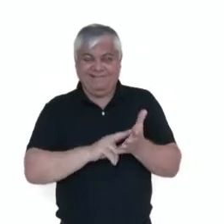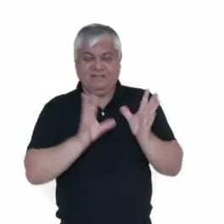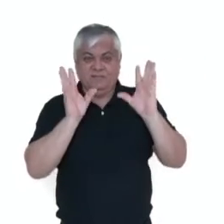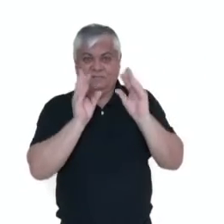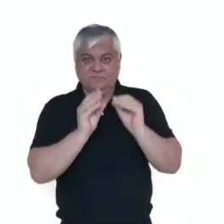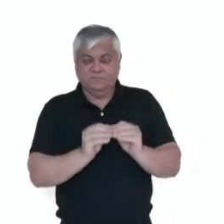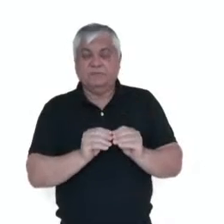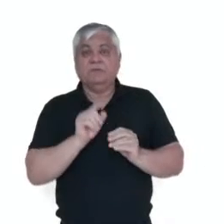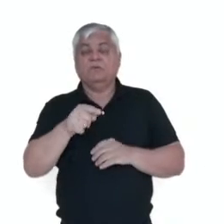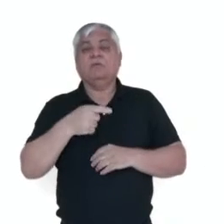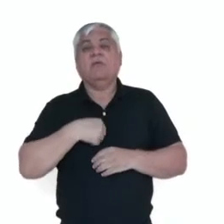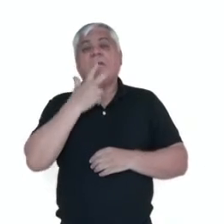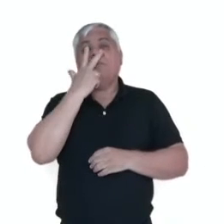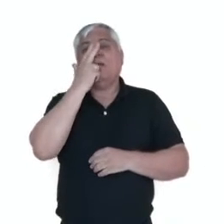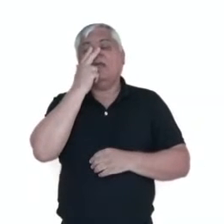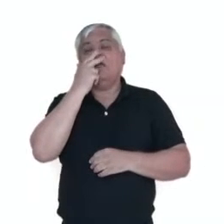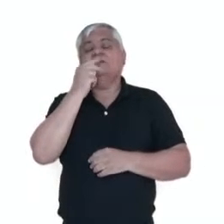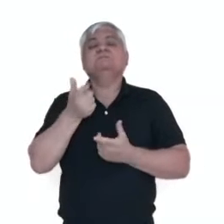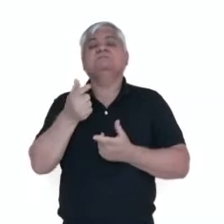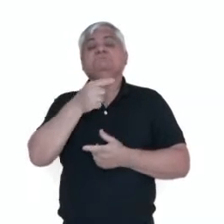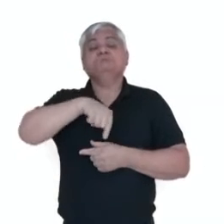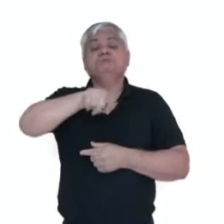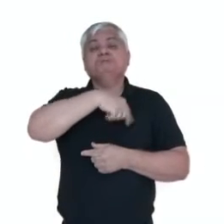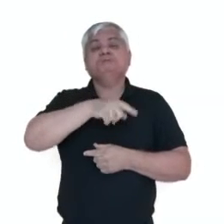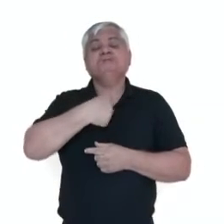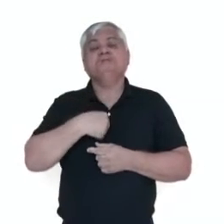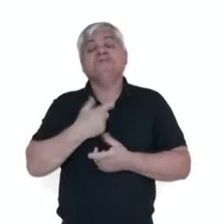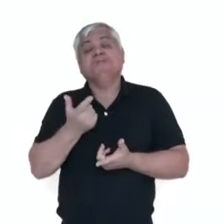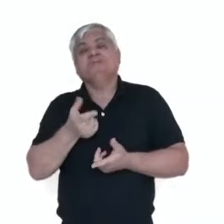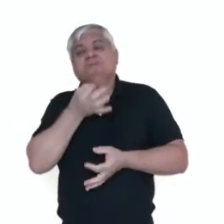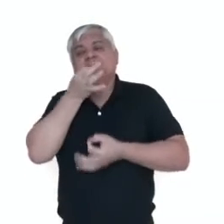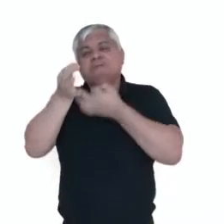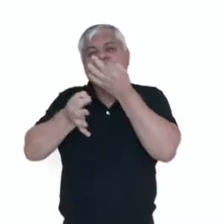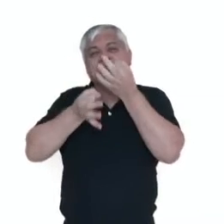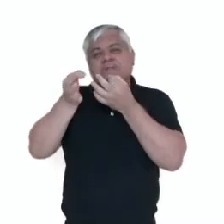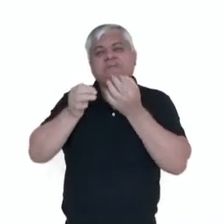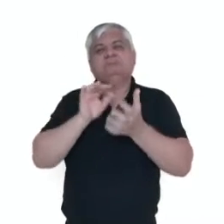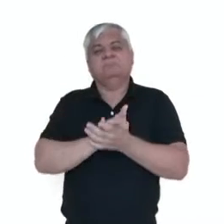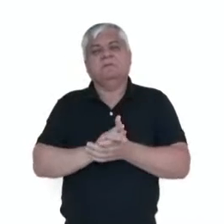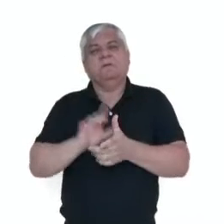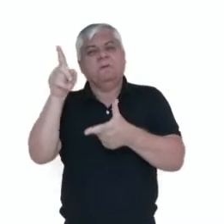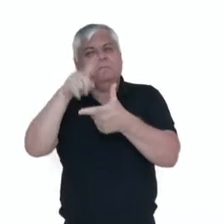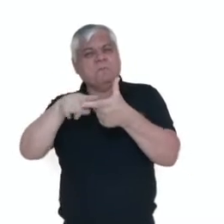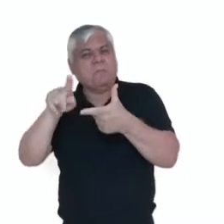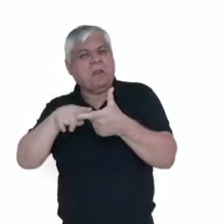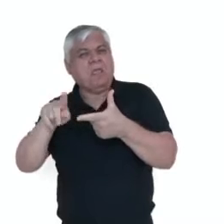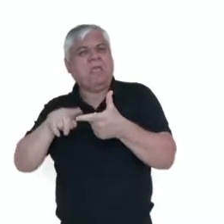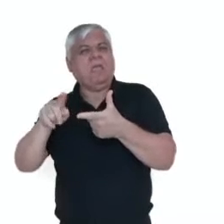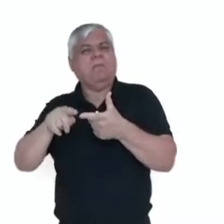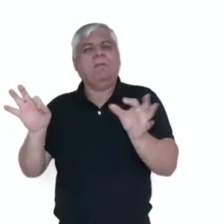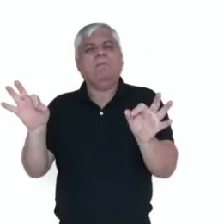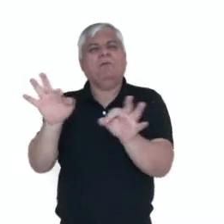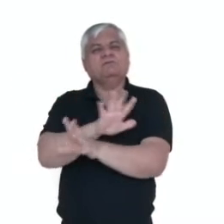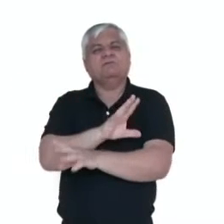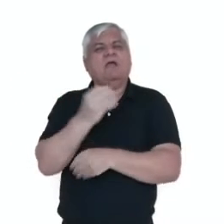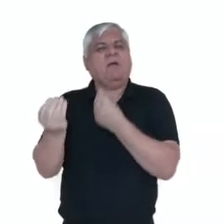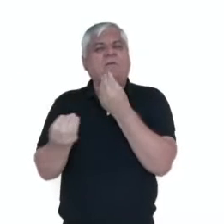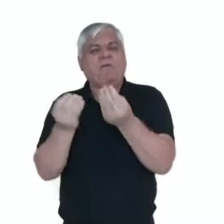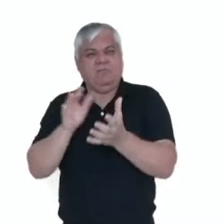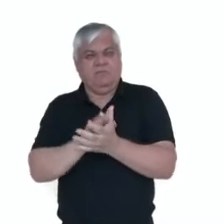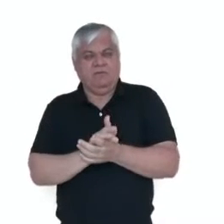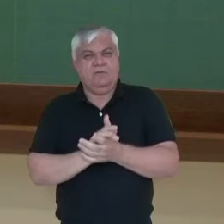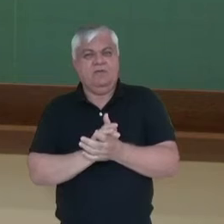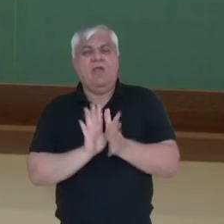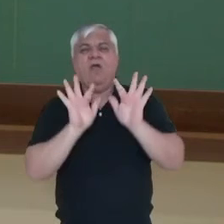ação dos interlocutores ou possível resolução do problema posto em causa, qual é a conclusão